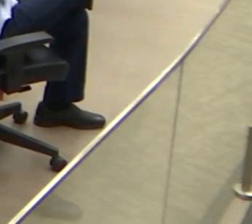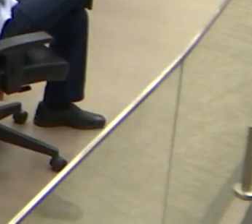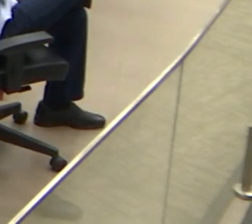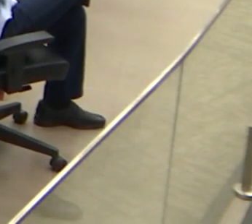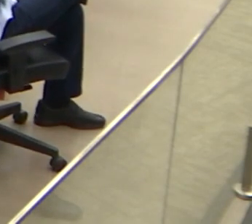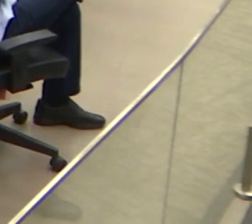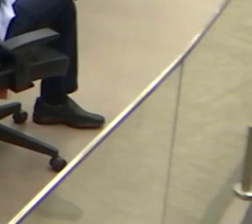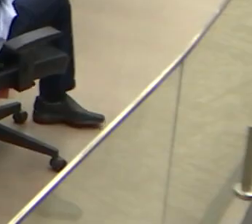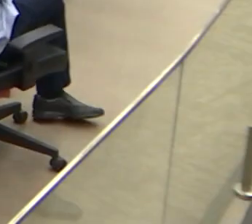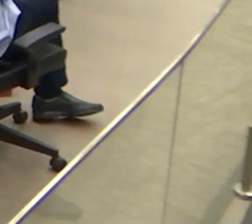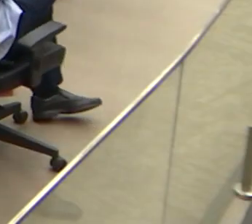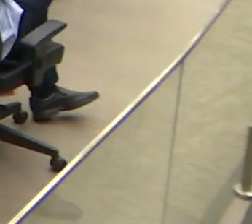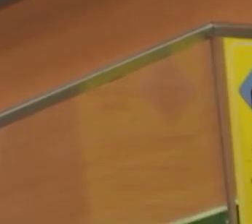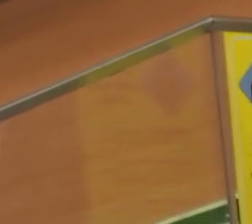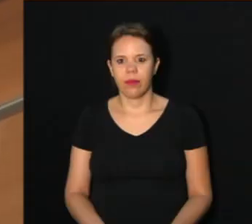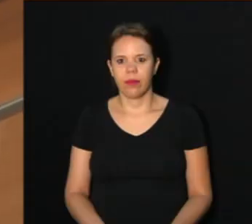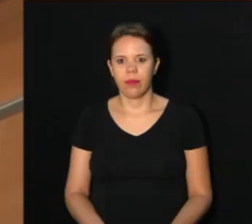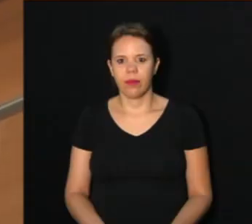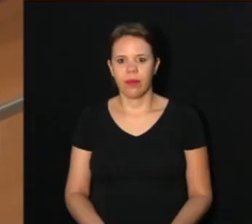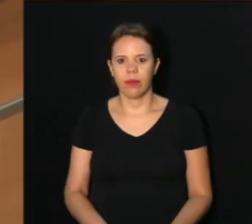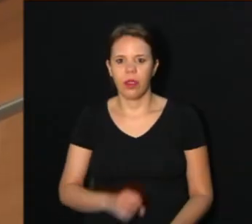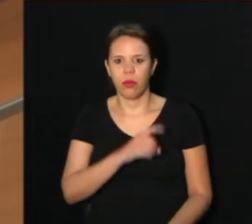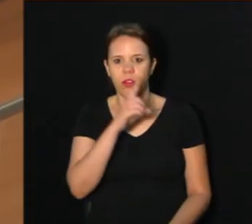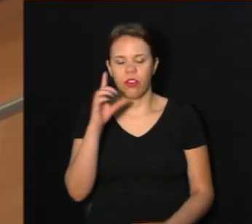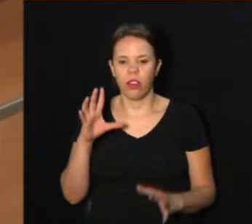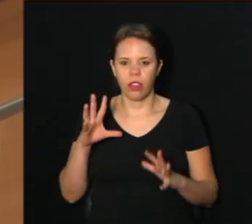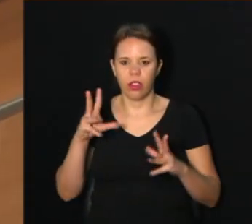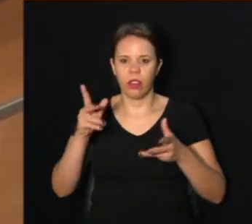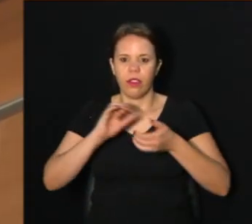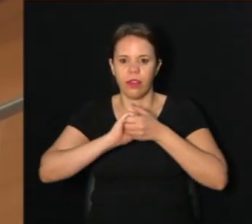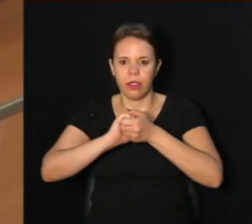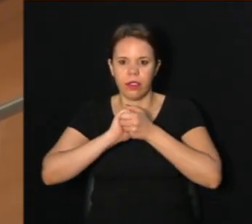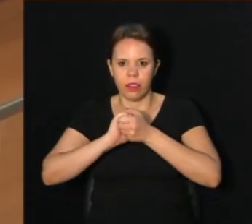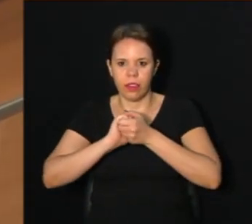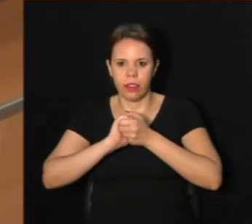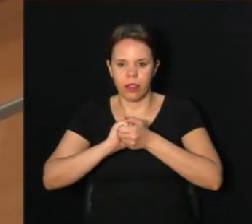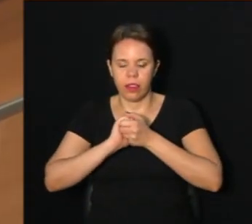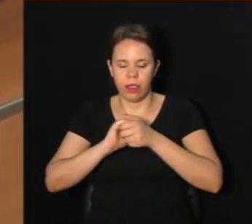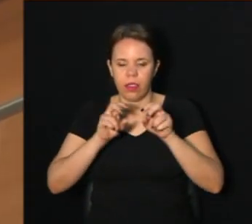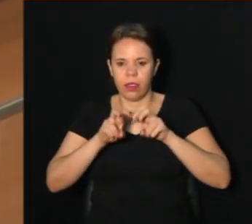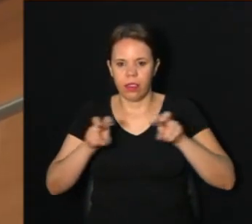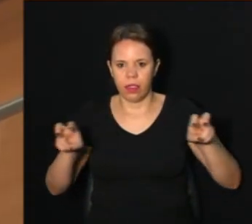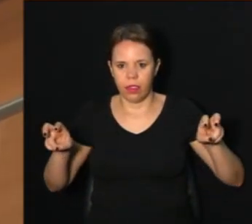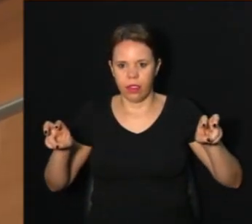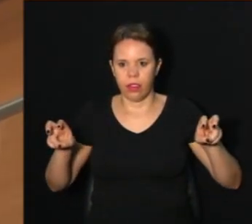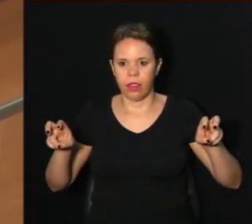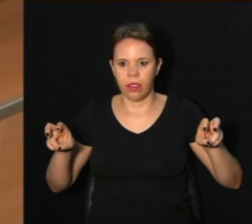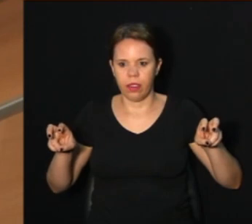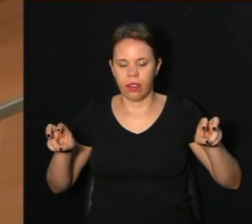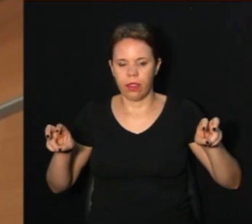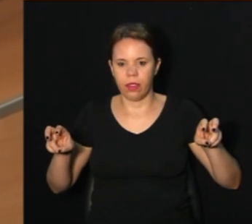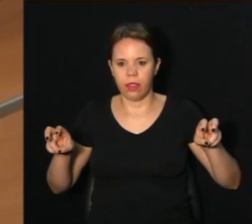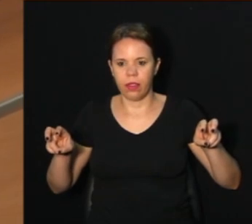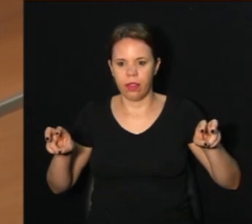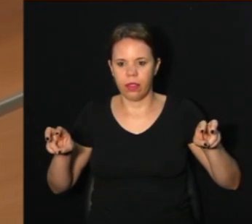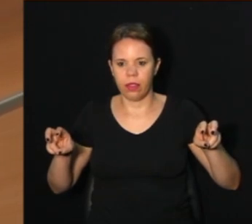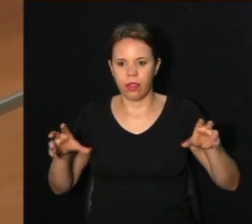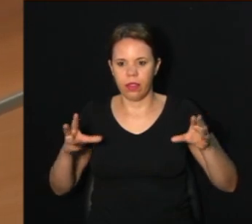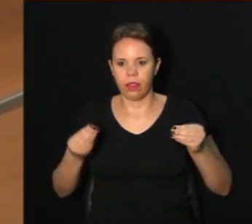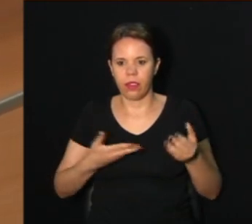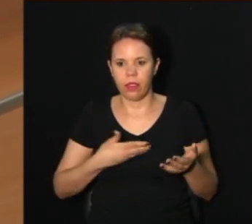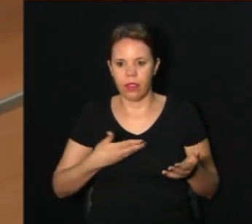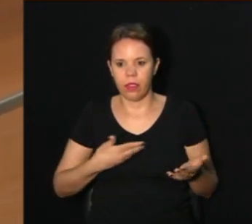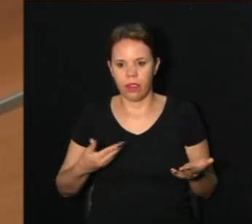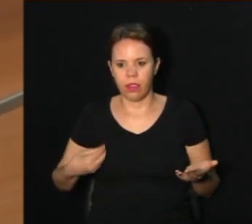Bom dia a todos e a todas. Cumprimentar os senhores dessa mesa, muitos dos companheiros que aqui